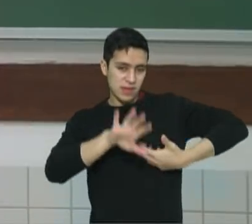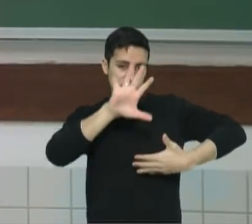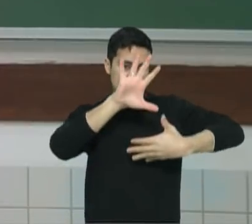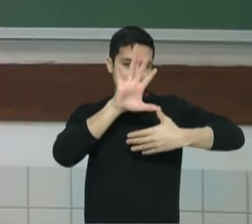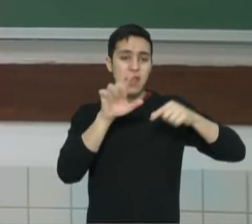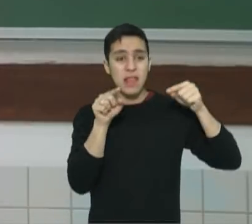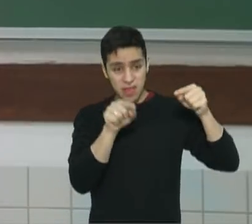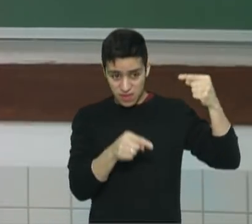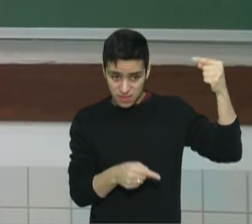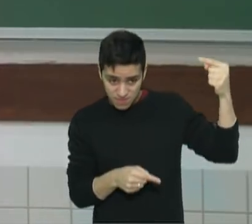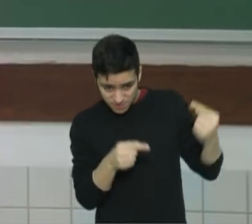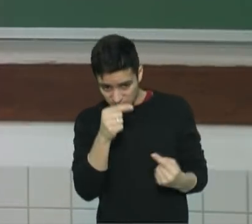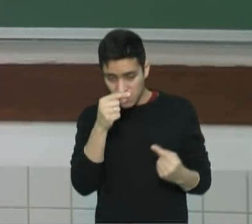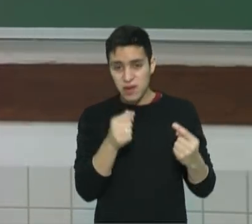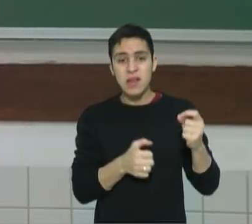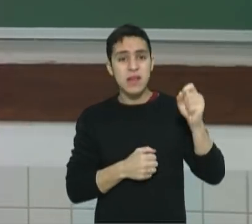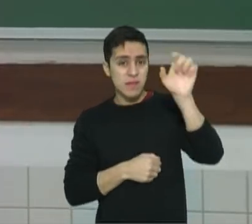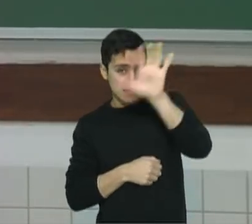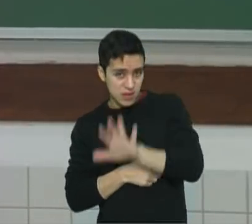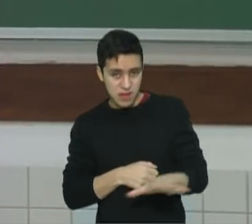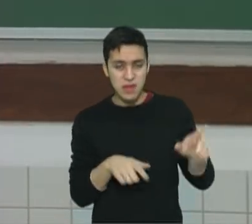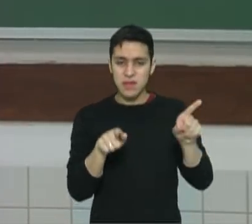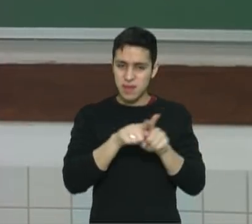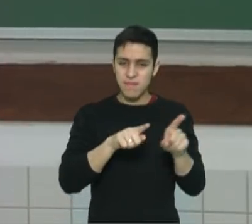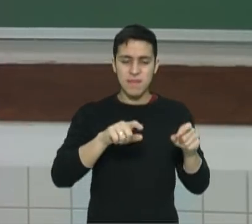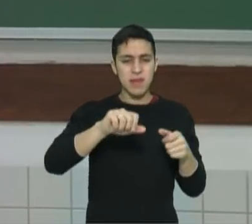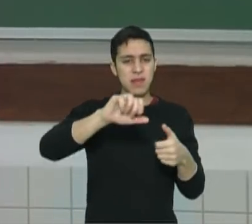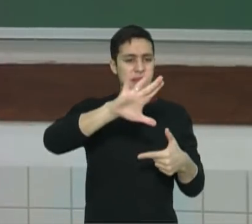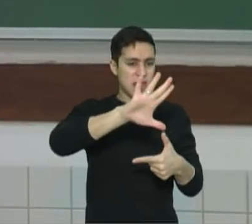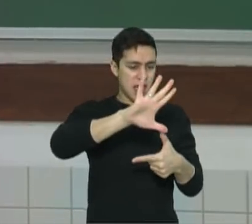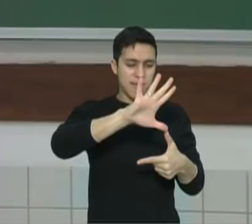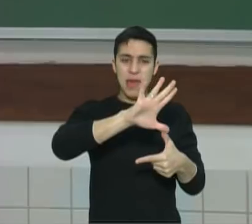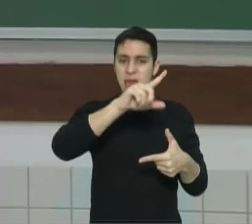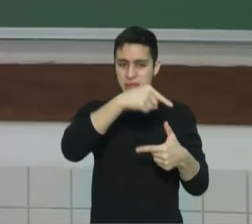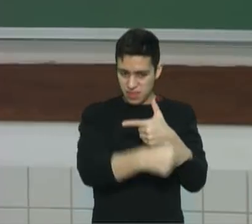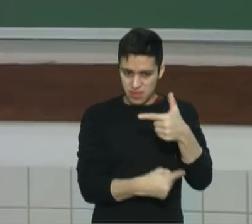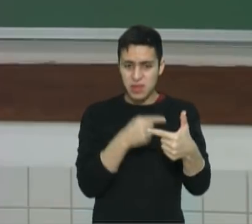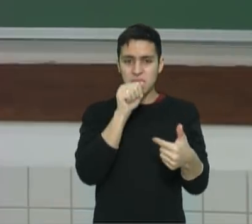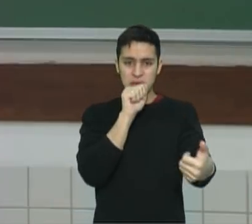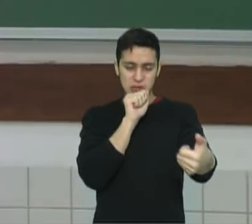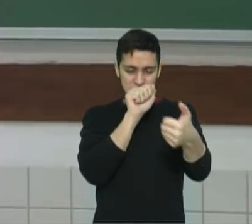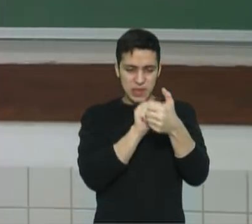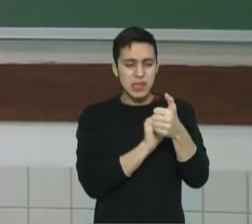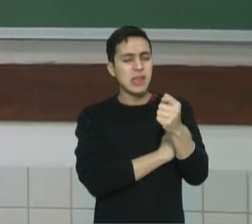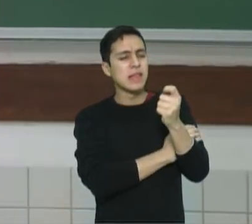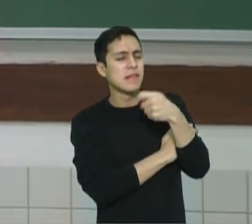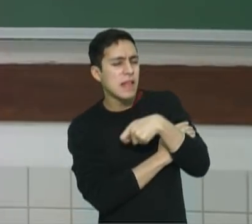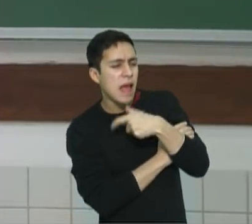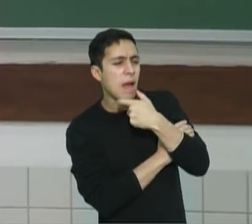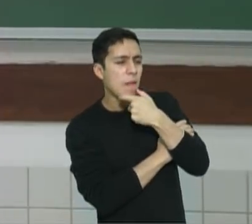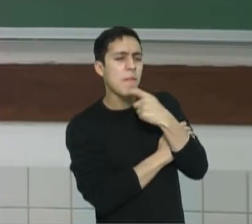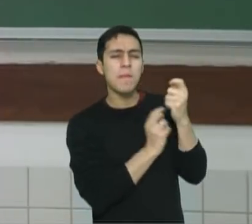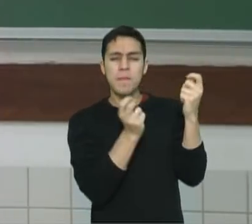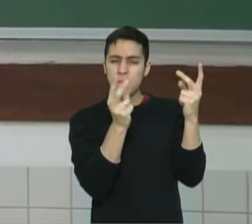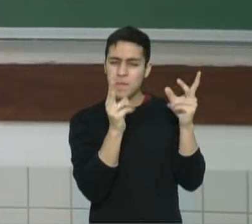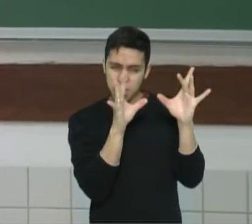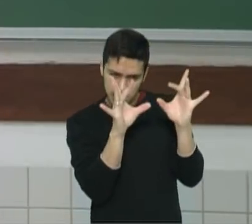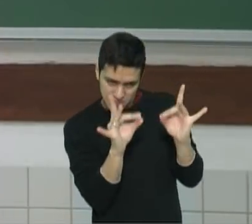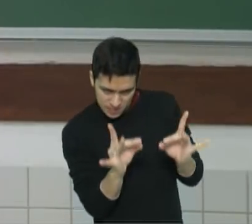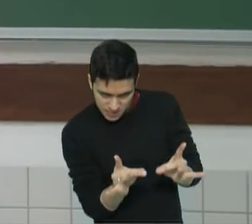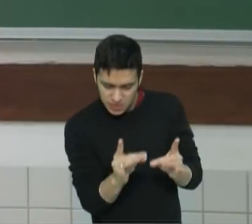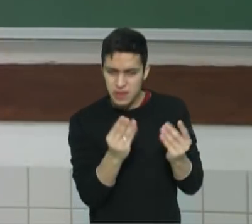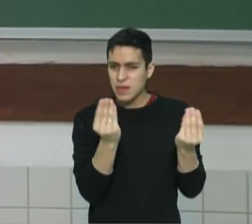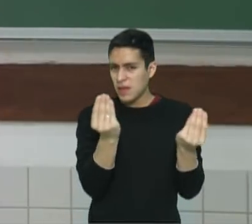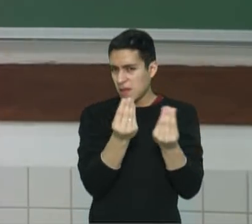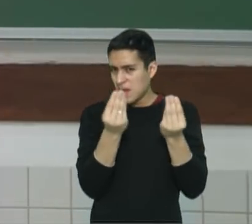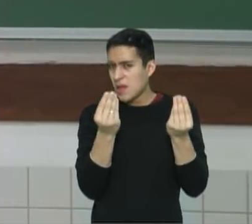política externa com a América Latina. E a gente já percebe uma noçãozinha bem delicada, mas